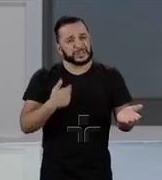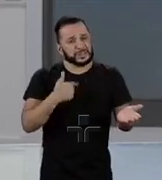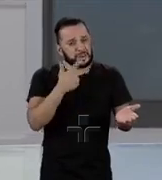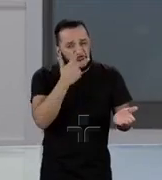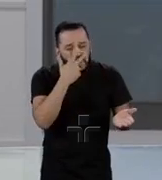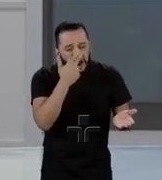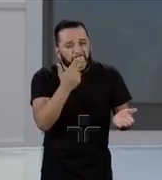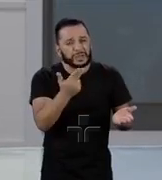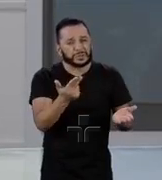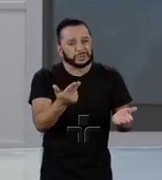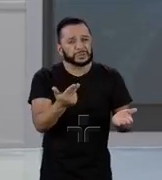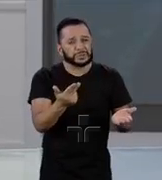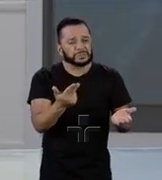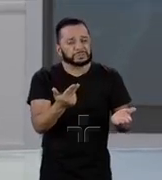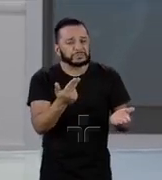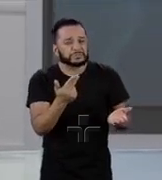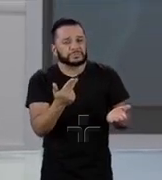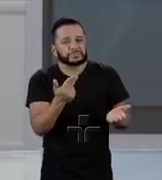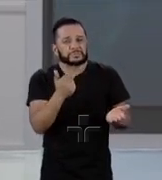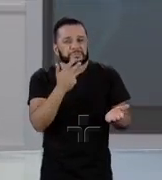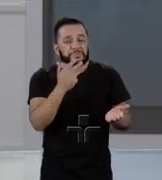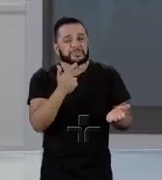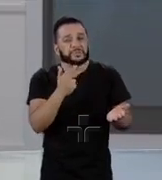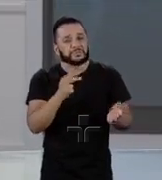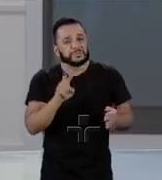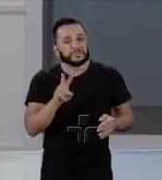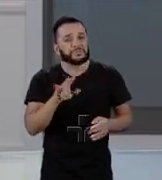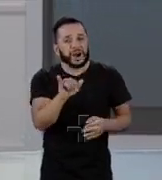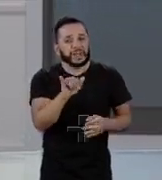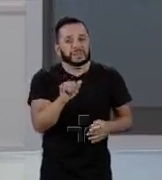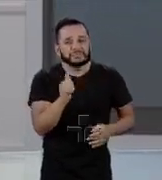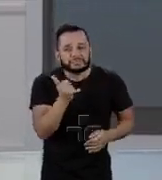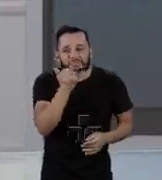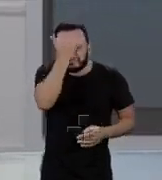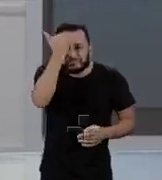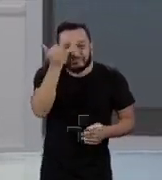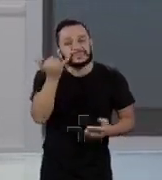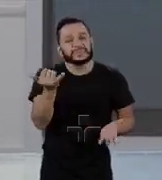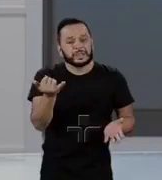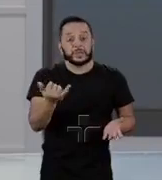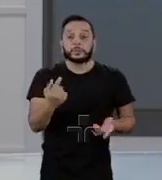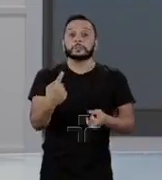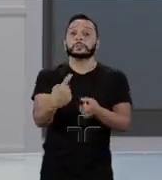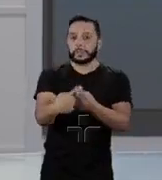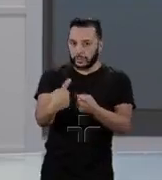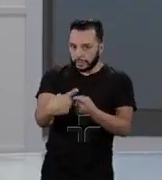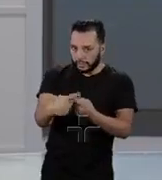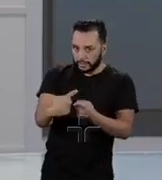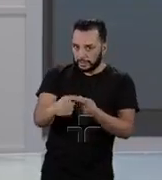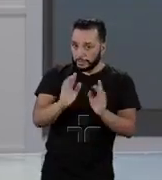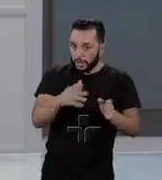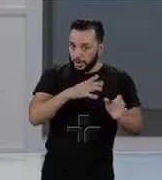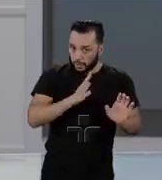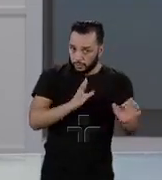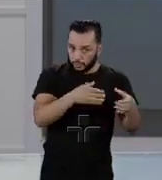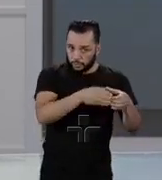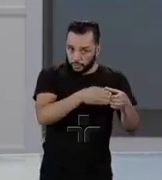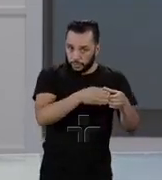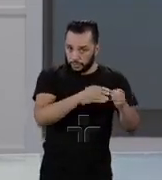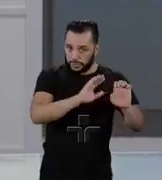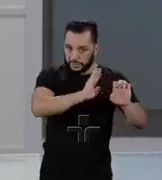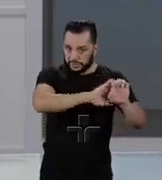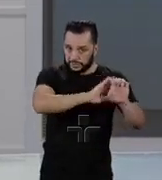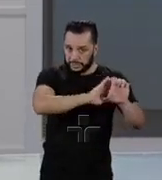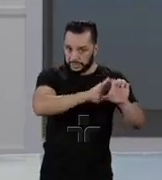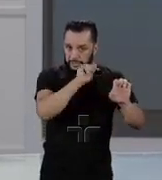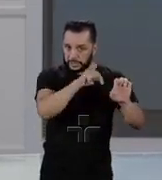também isso pode virar o feitiço contra o feiticeiro, no sentido de que, apesar de que a esquerda, grosso modo, nos últimos anos